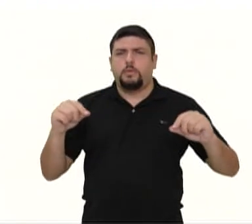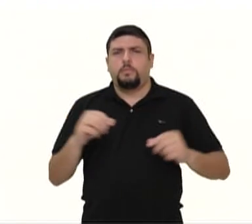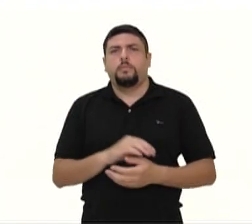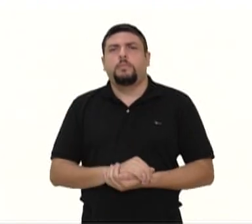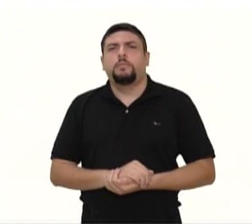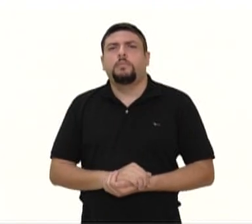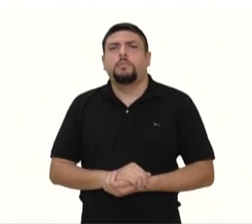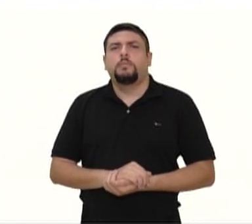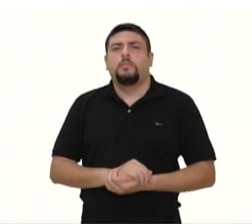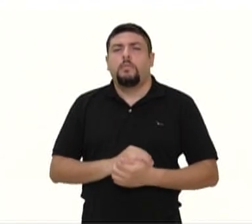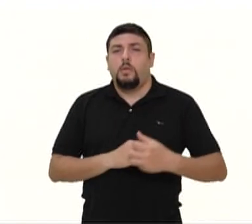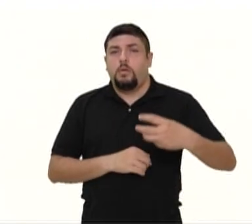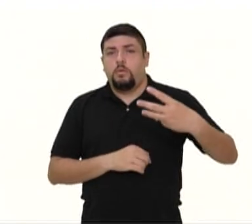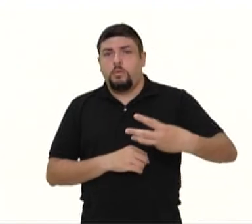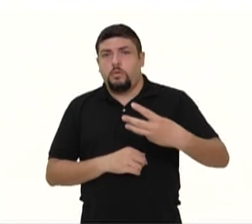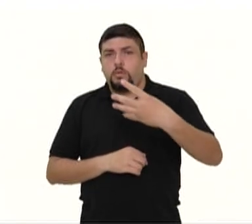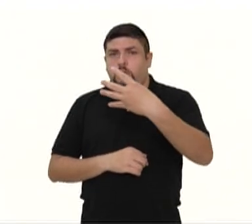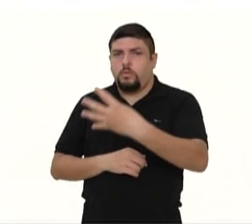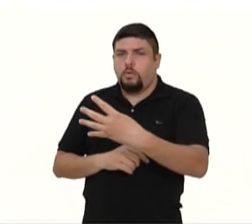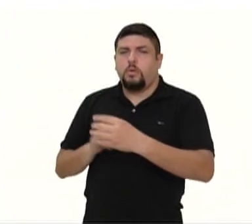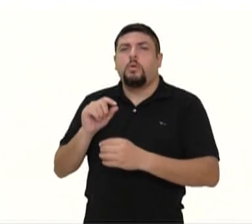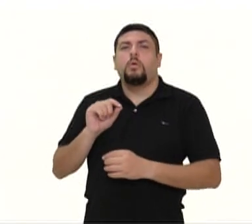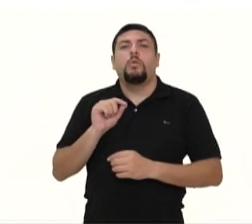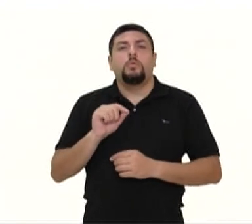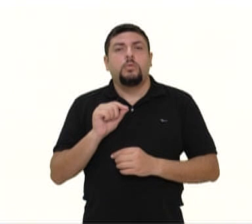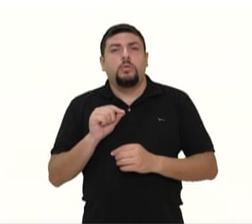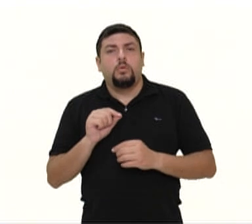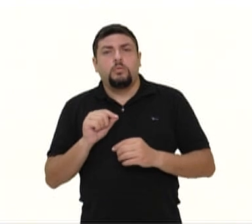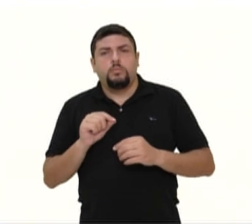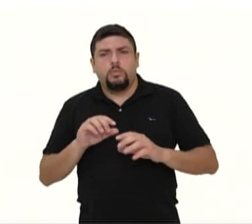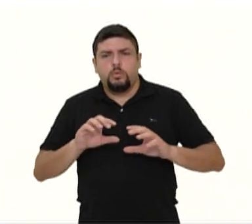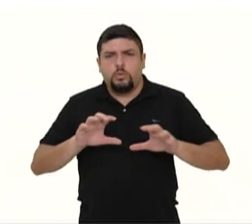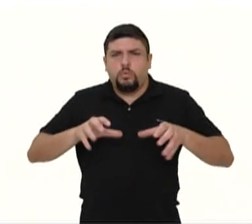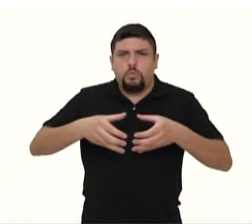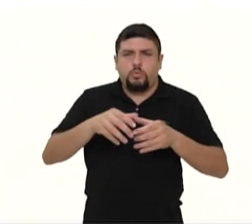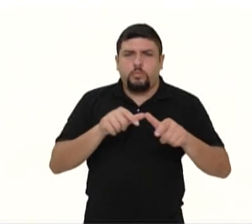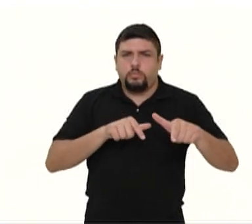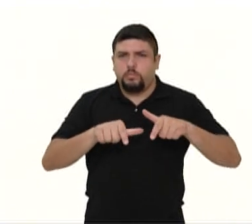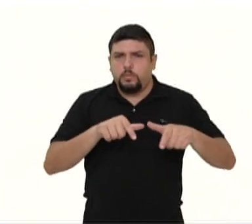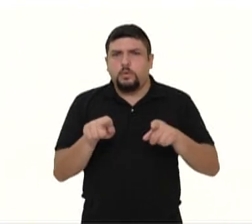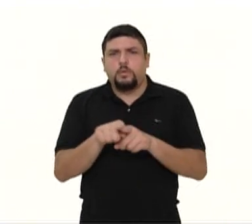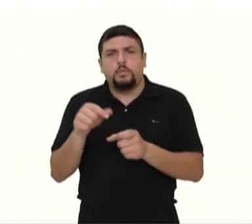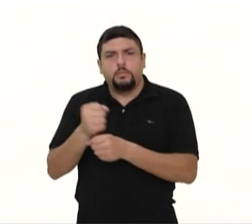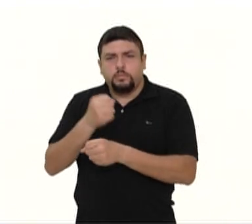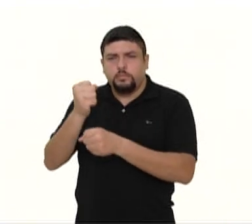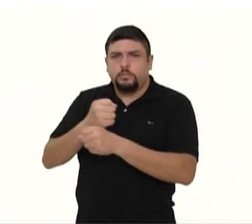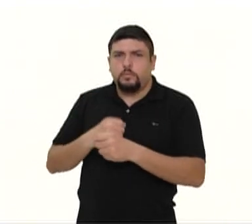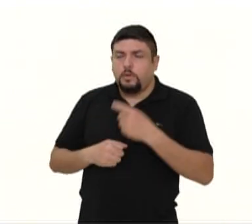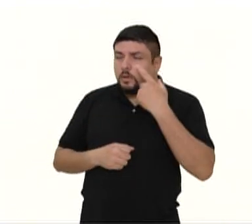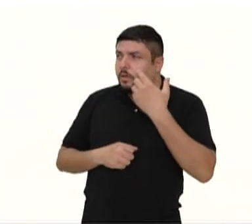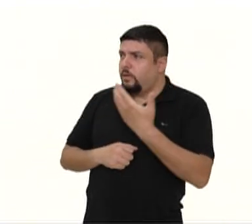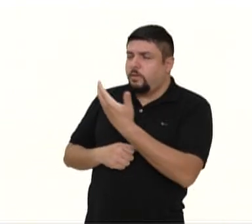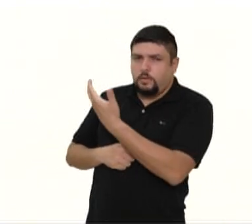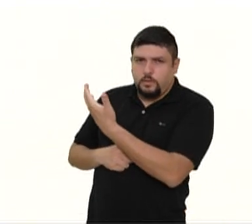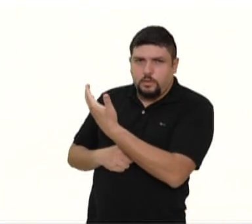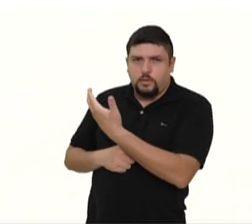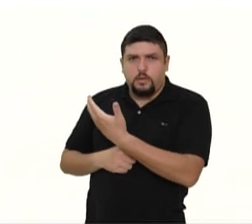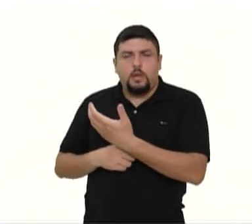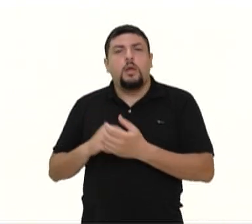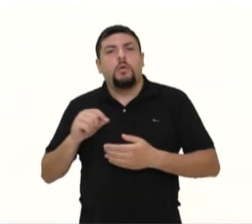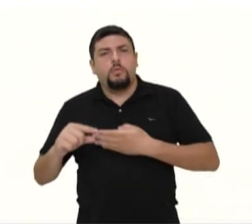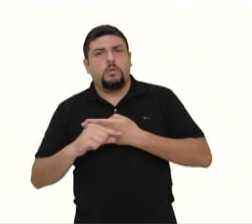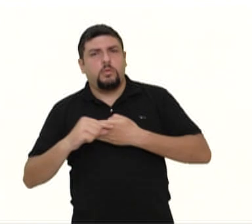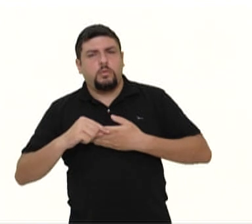quarto movimentos tratam então dos trabalhadores e da construção. Aqui a imagem ali do Vinícius de Moraes, que é o